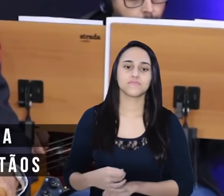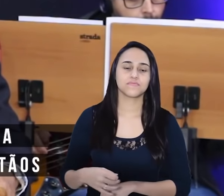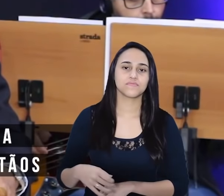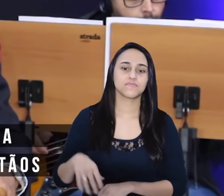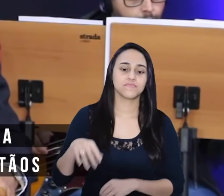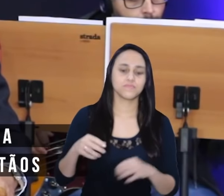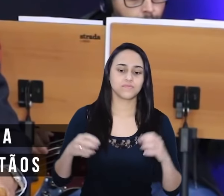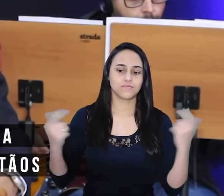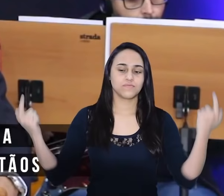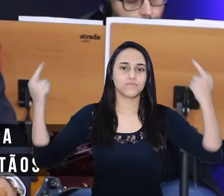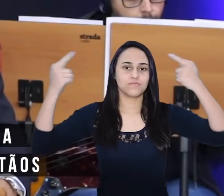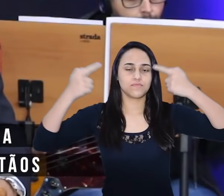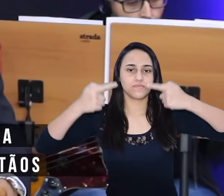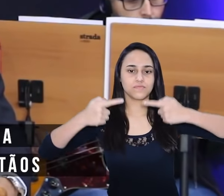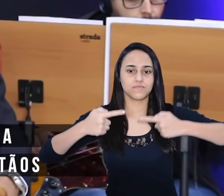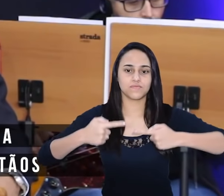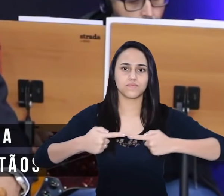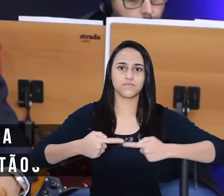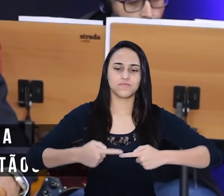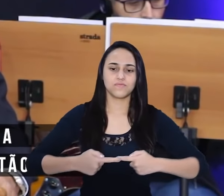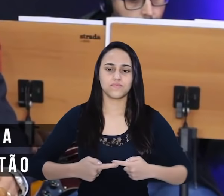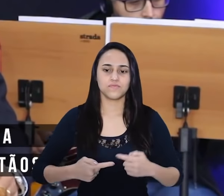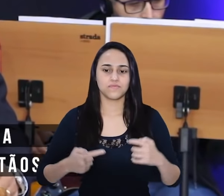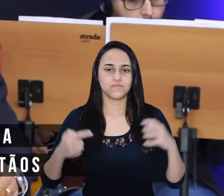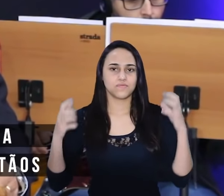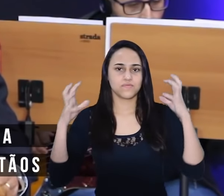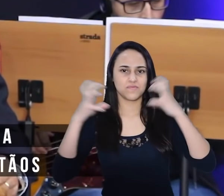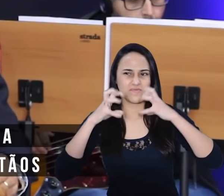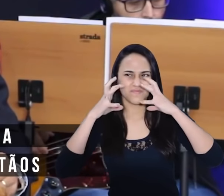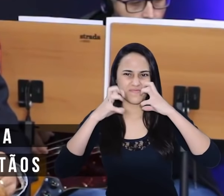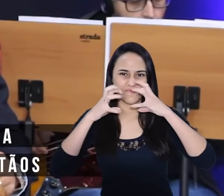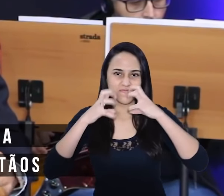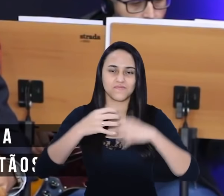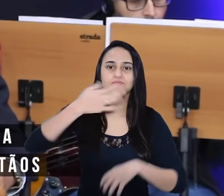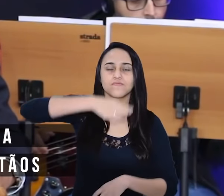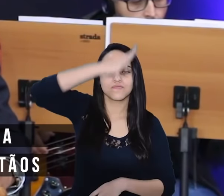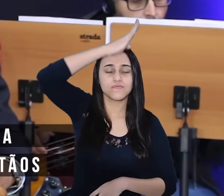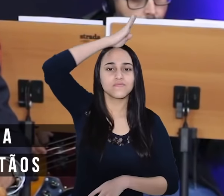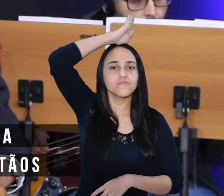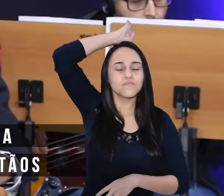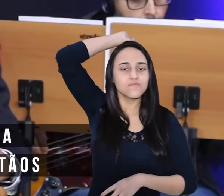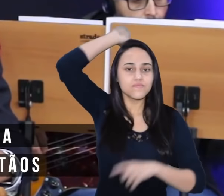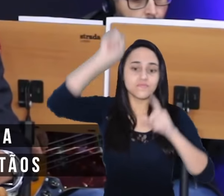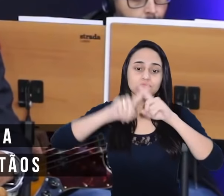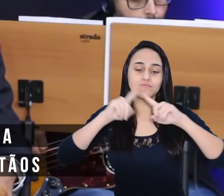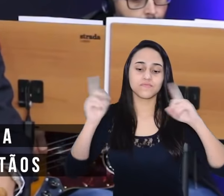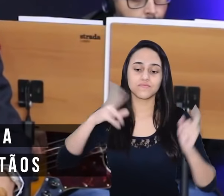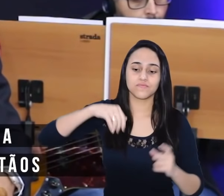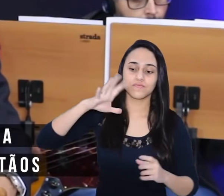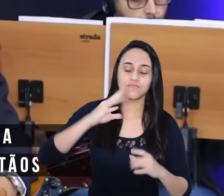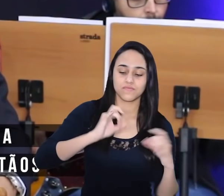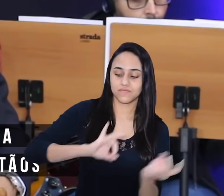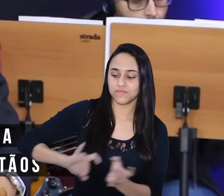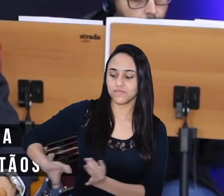que enfrentaram a fúria de Roma, mas nunca negaram sua fé de cristão.